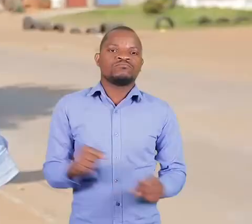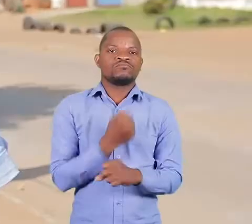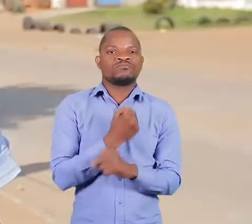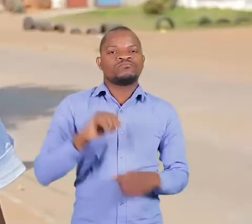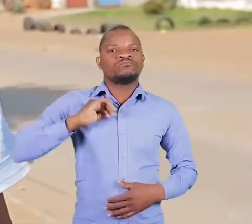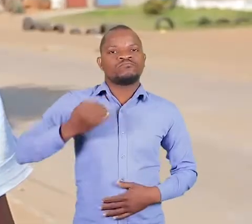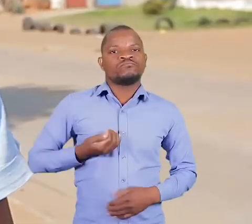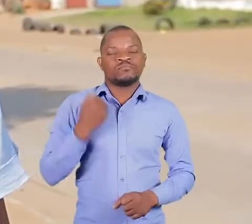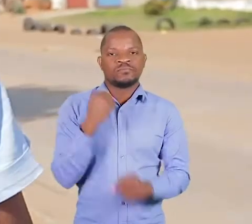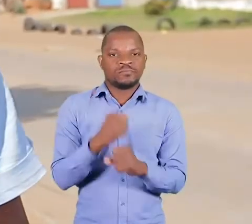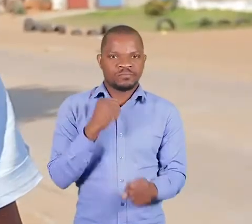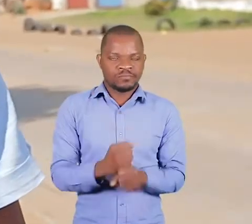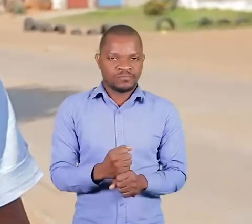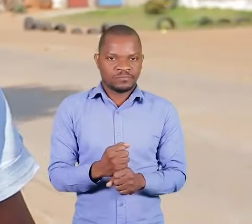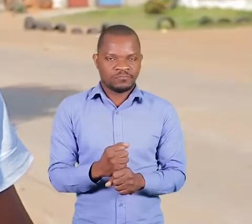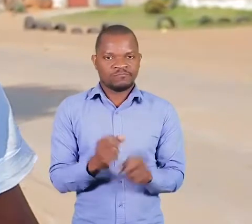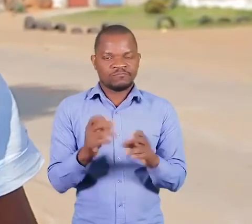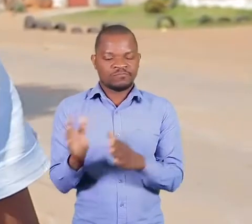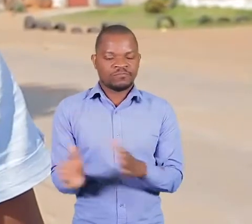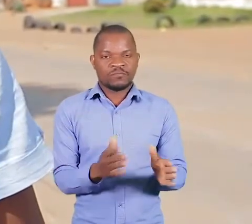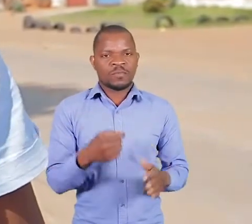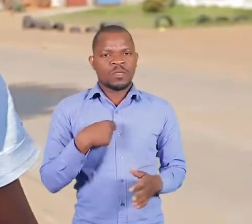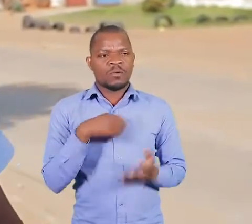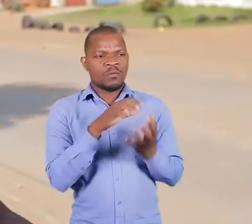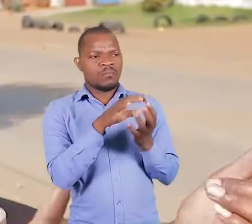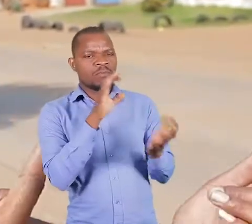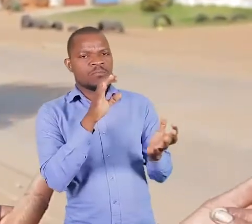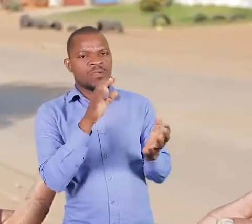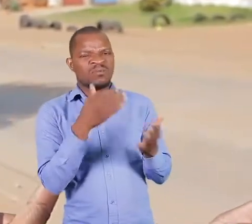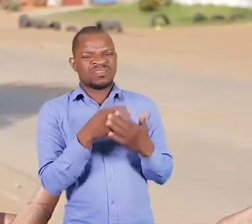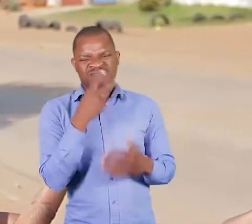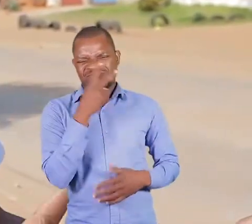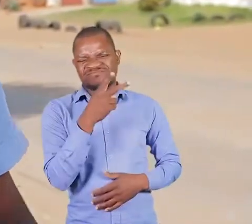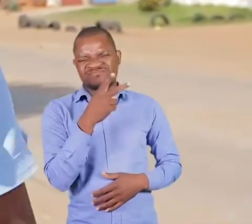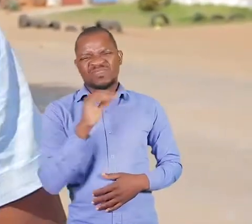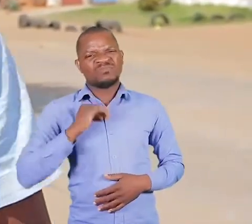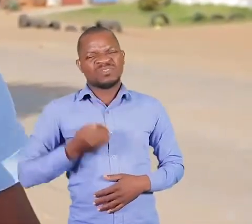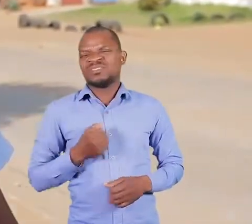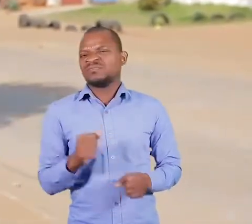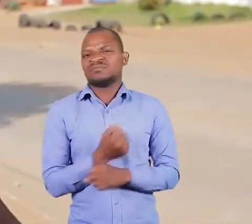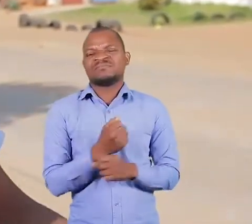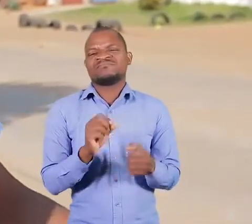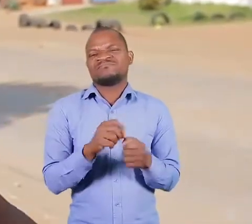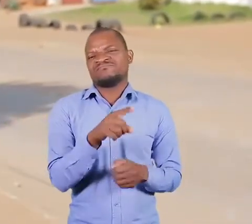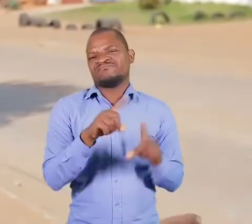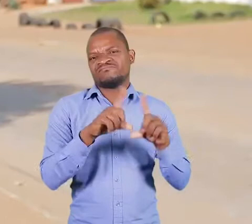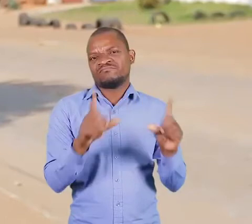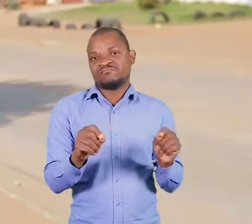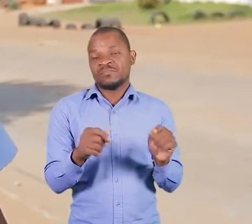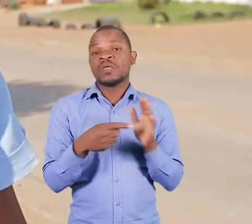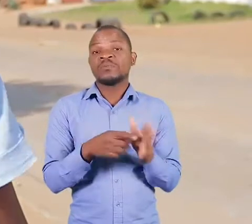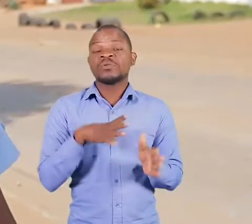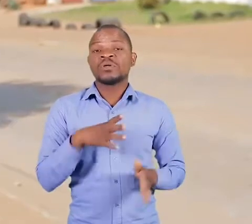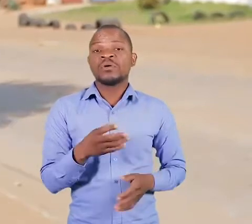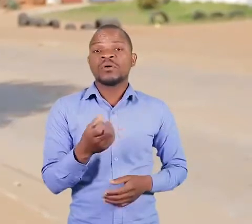trabalhar. Ultimamente ando muito surpresa, porque eu penso que as mulheres não devem fazer aquelas coisas, mas estão lá. Até hoje em dia temos